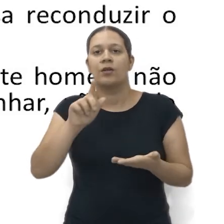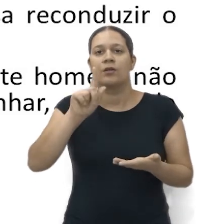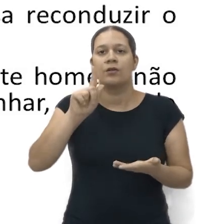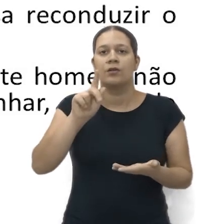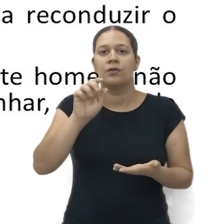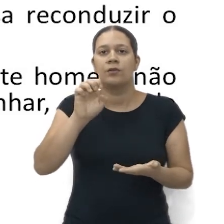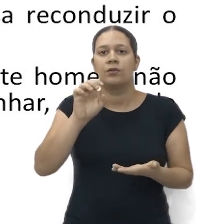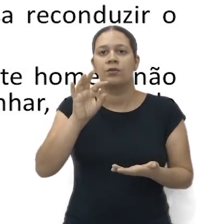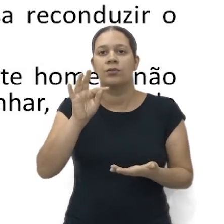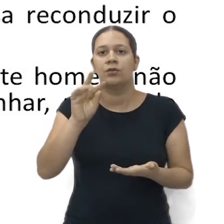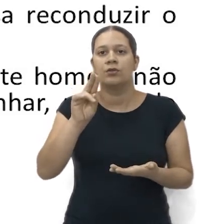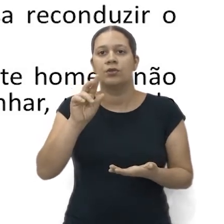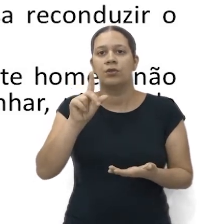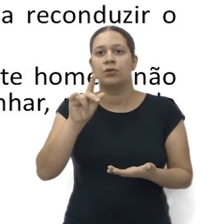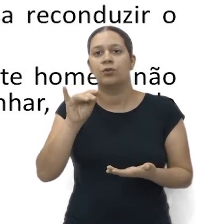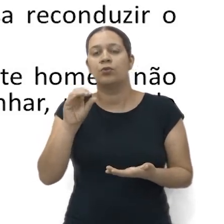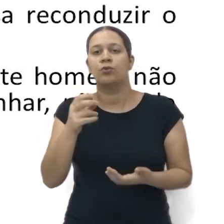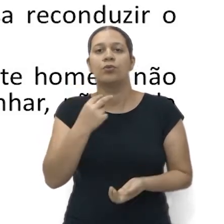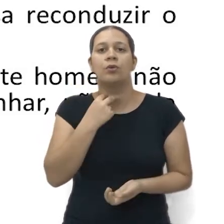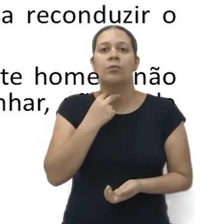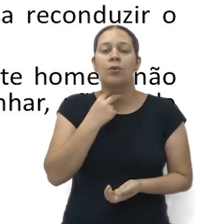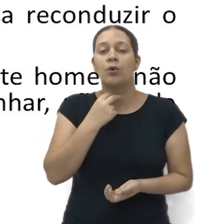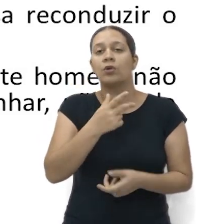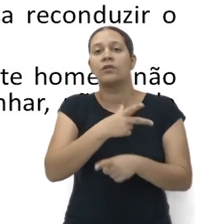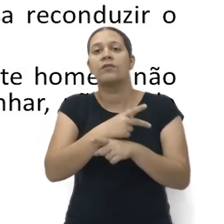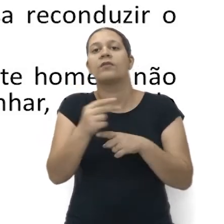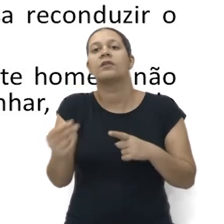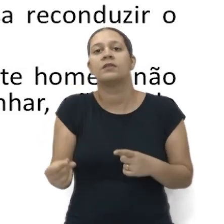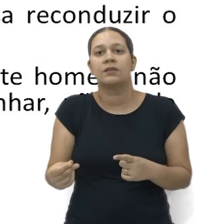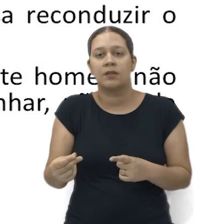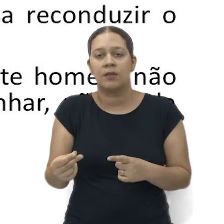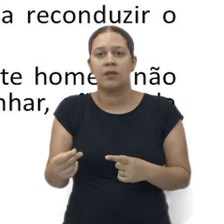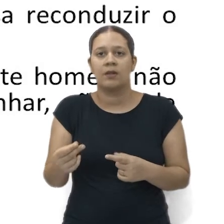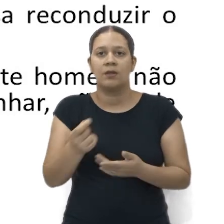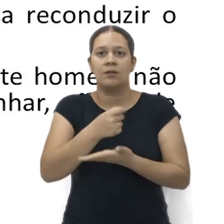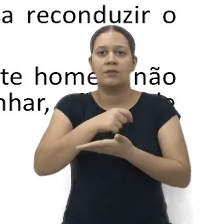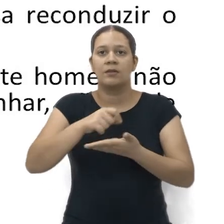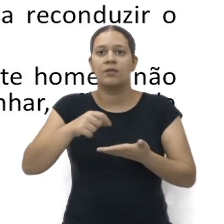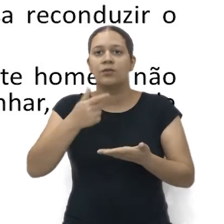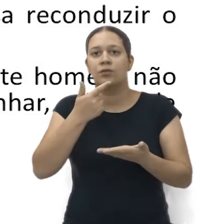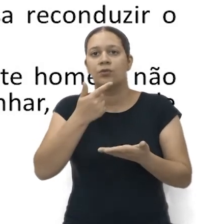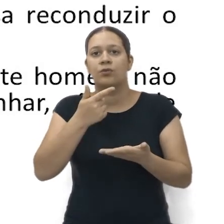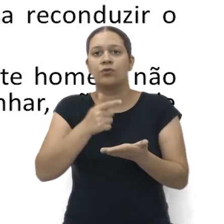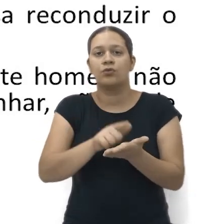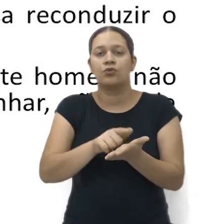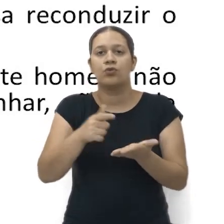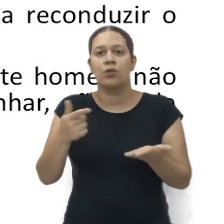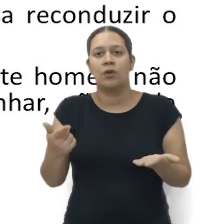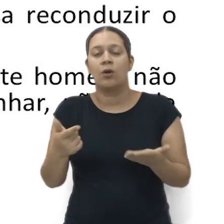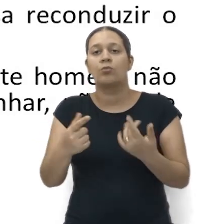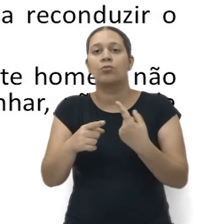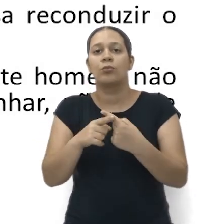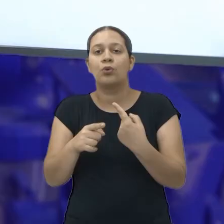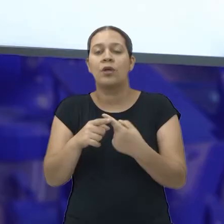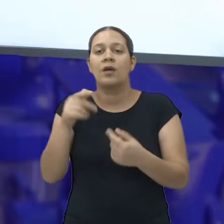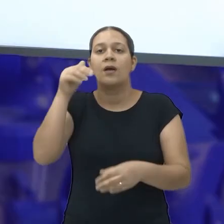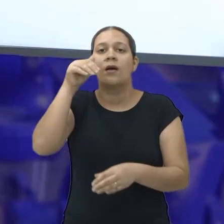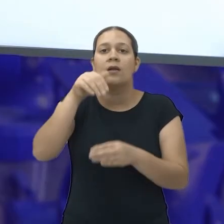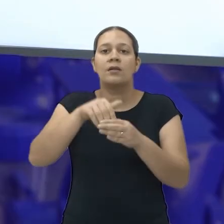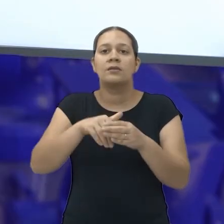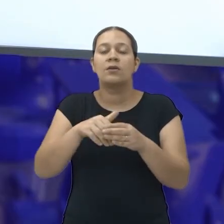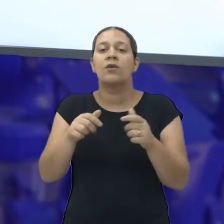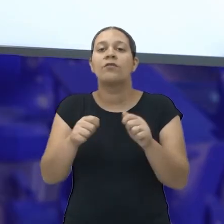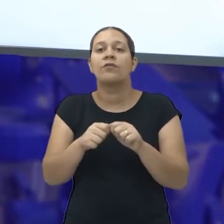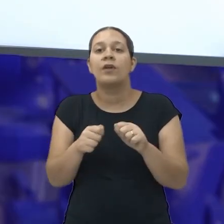for candidato, não pode ganhar. Se ganhar, não pode assumir. Por que não? Se a eleição é feita pelo povo, se o